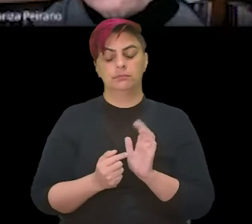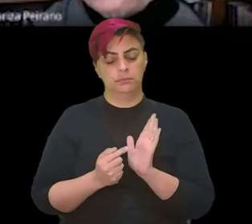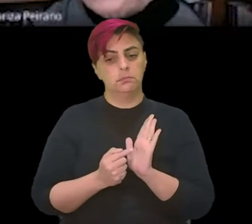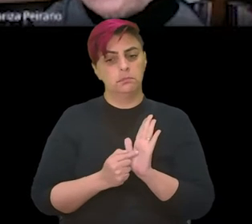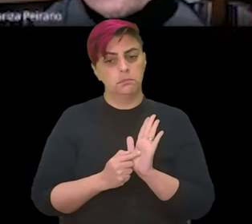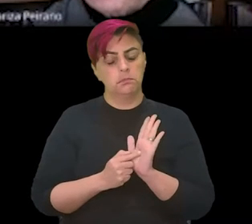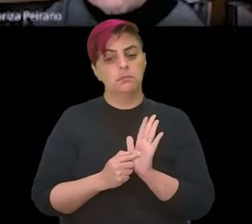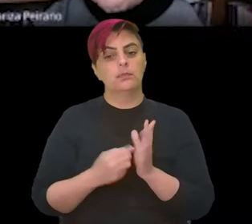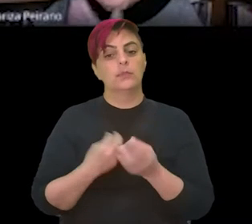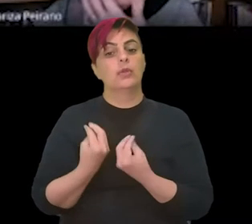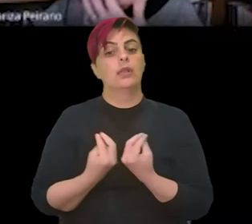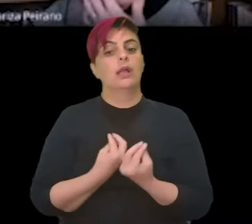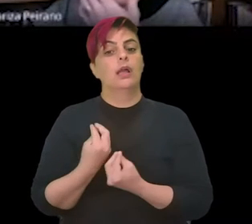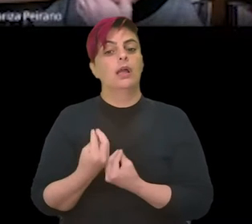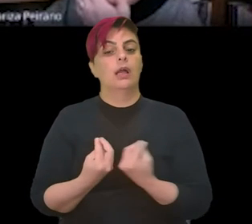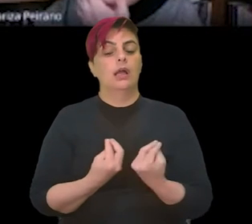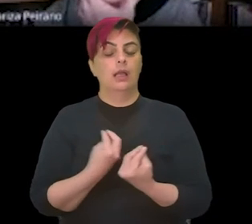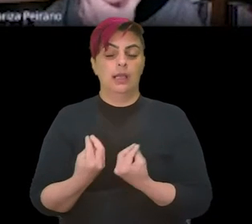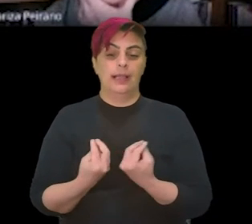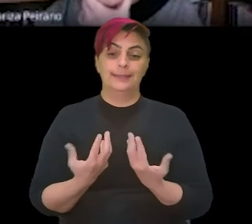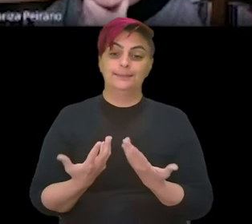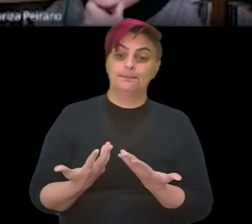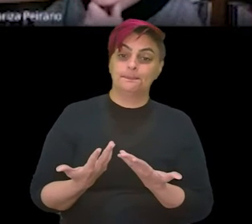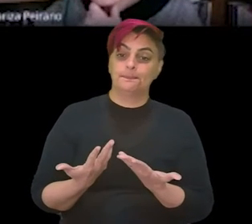oferecem uma visão de como,